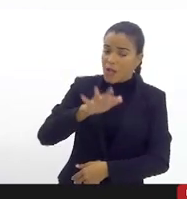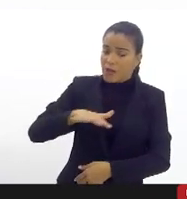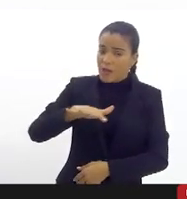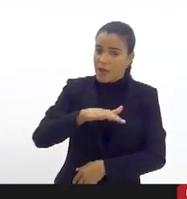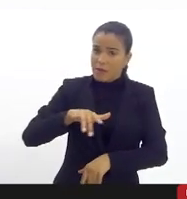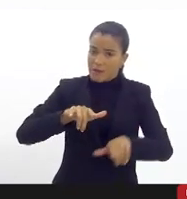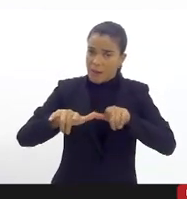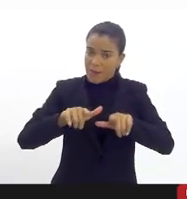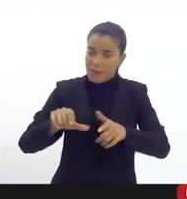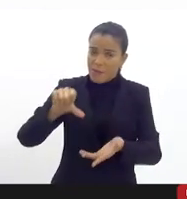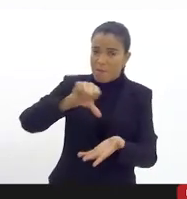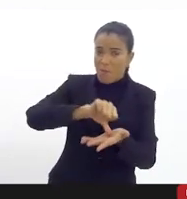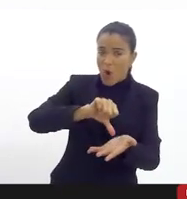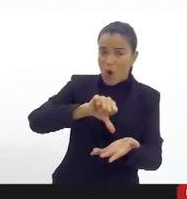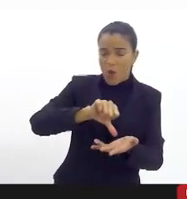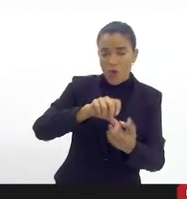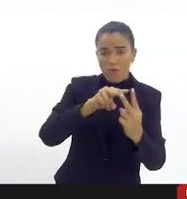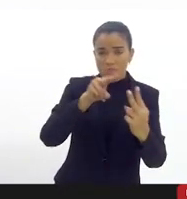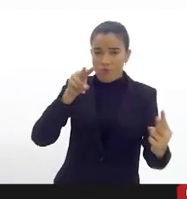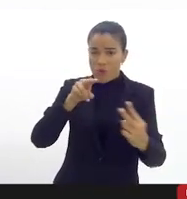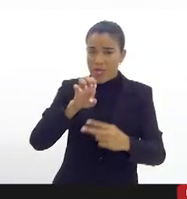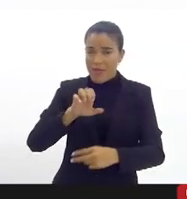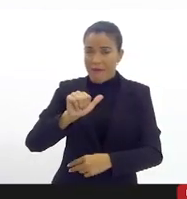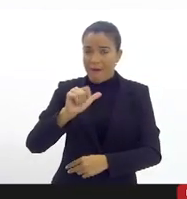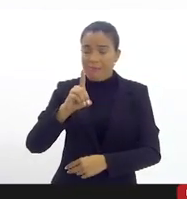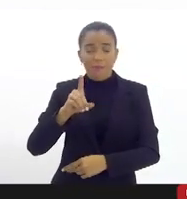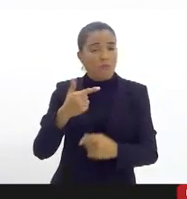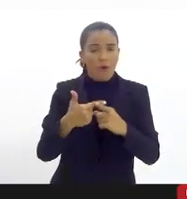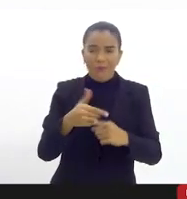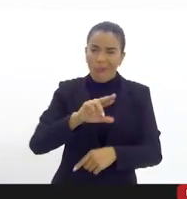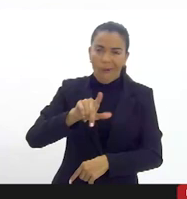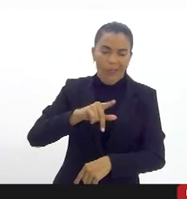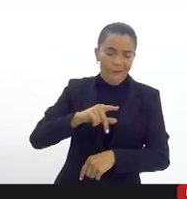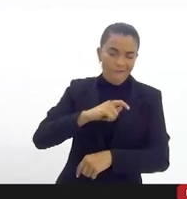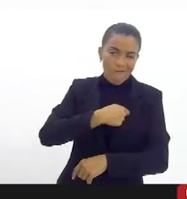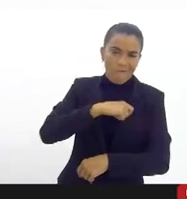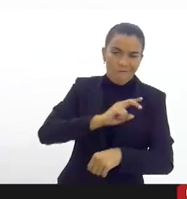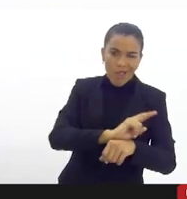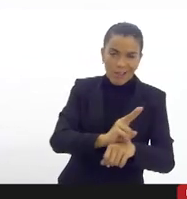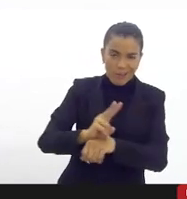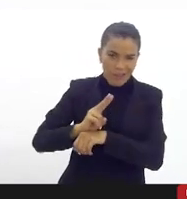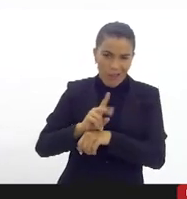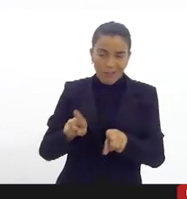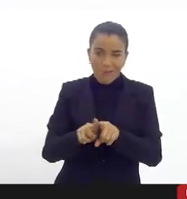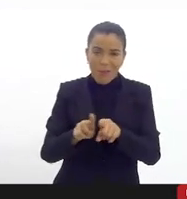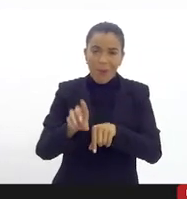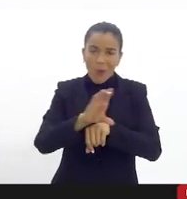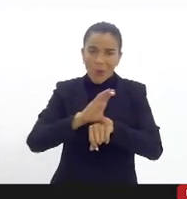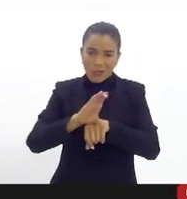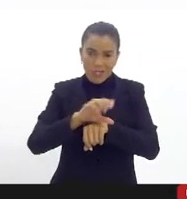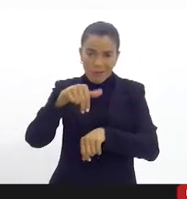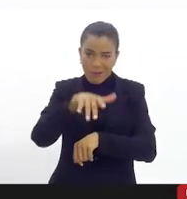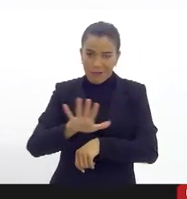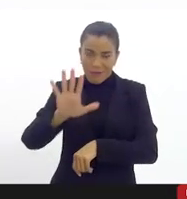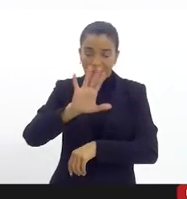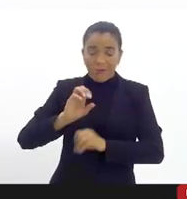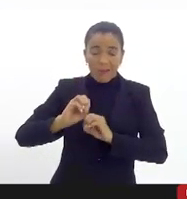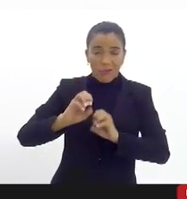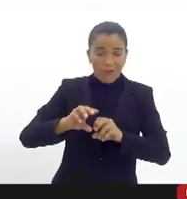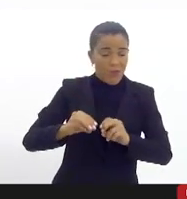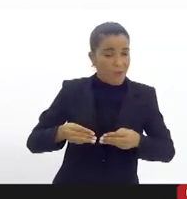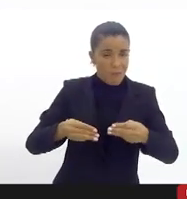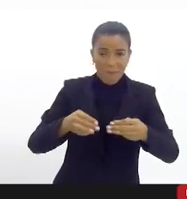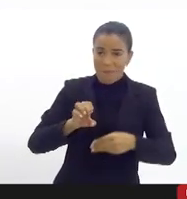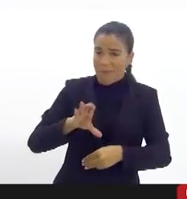nos polos EAD porque eles não são corretamente fiscalizados pelo Ministério da Educação nem pelo Conselho Nacional de Educação um inquérito